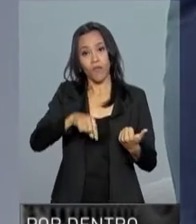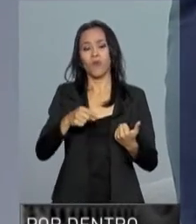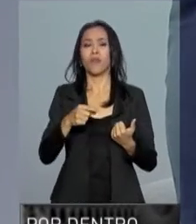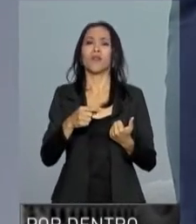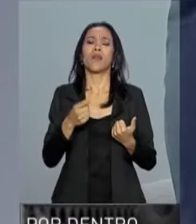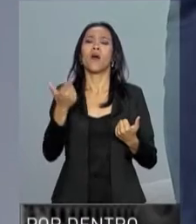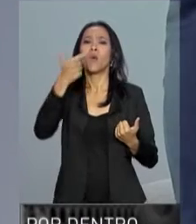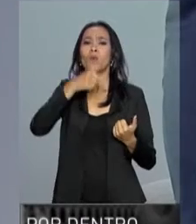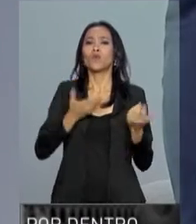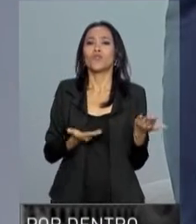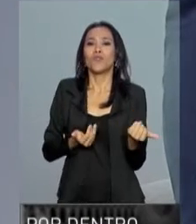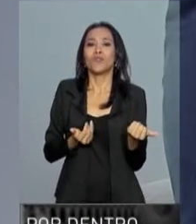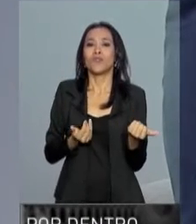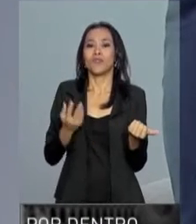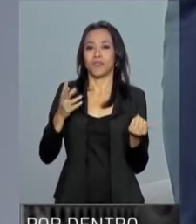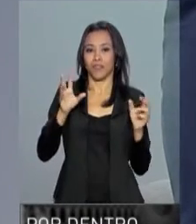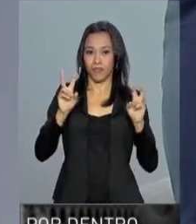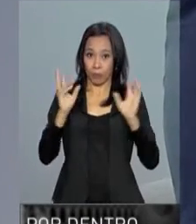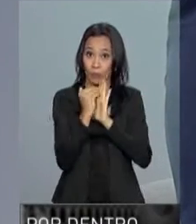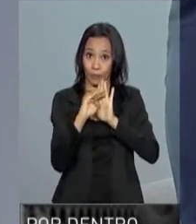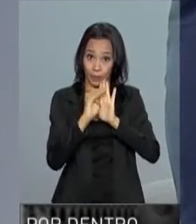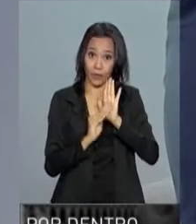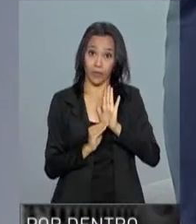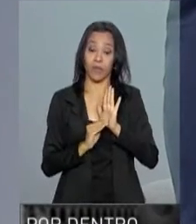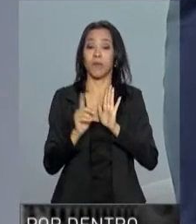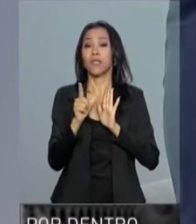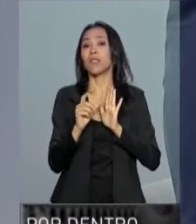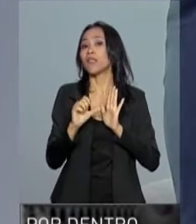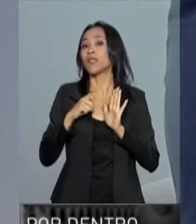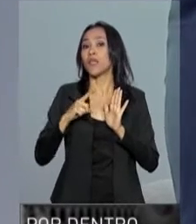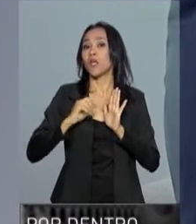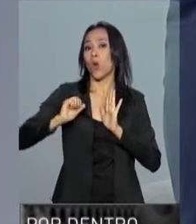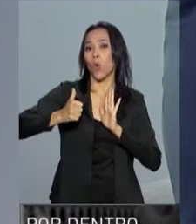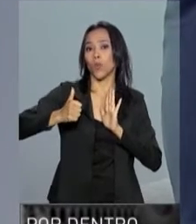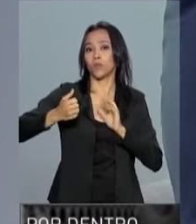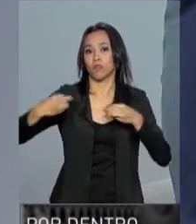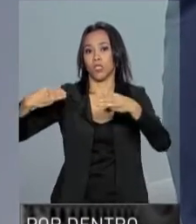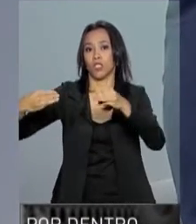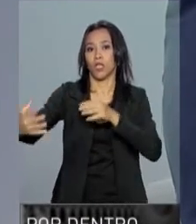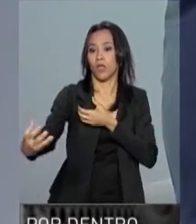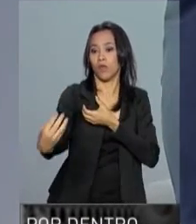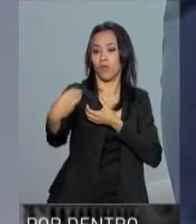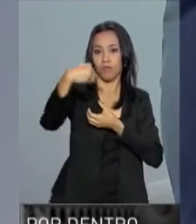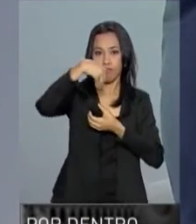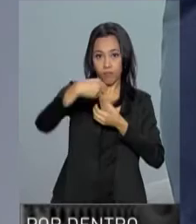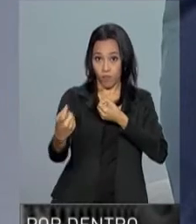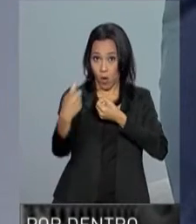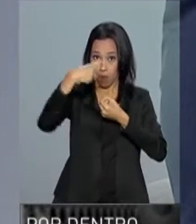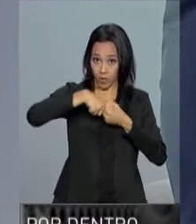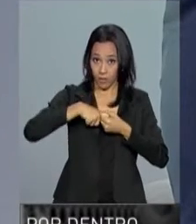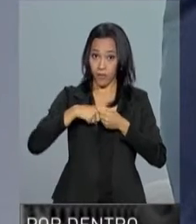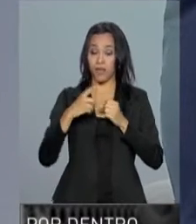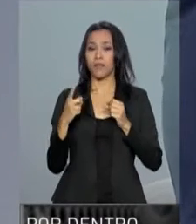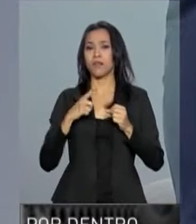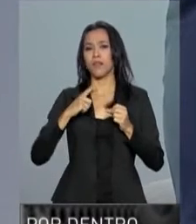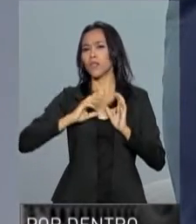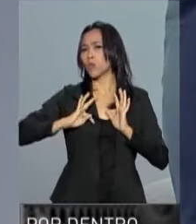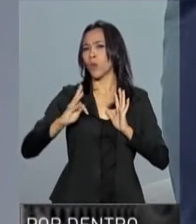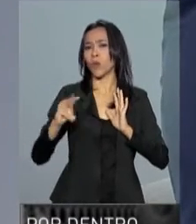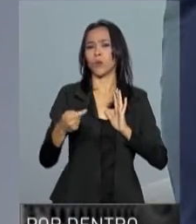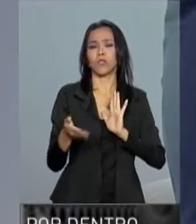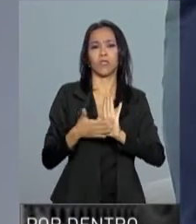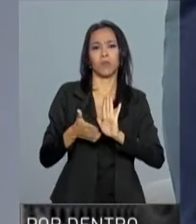foi retomado no ano passado ali se reúnem 11 Ministérios que trabalham todas as políticas relativas à questão